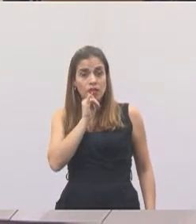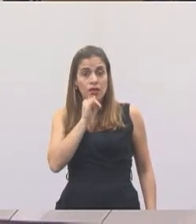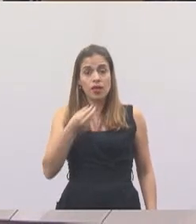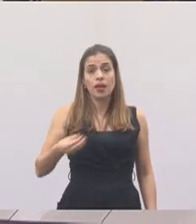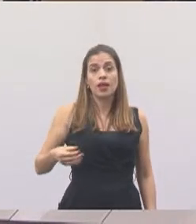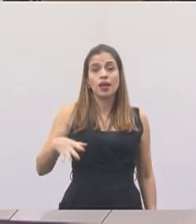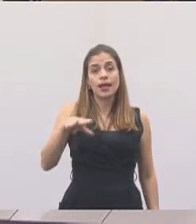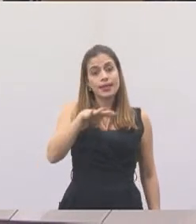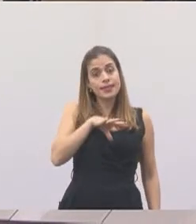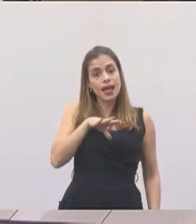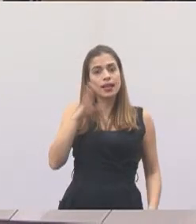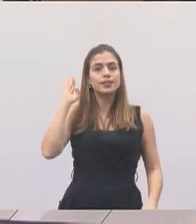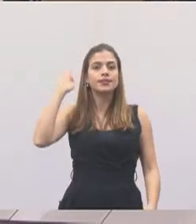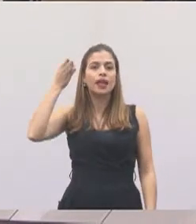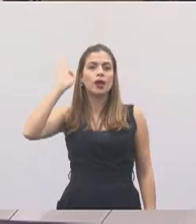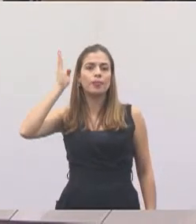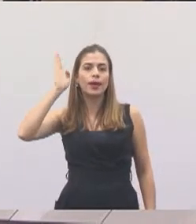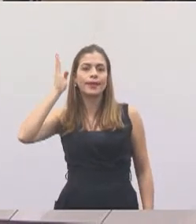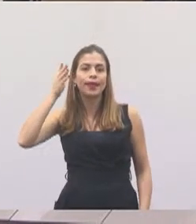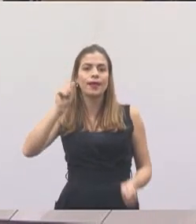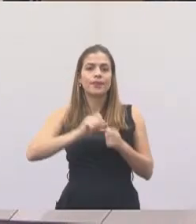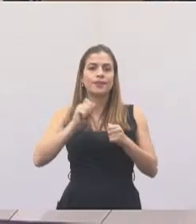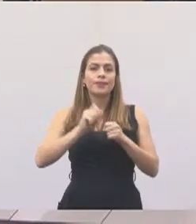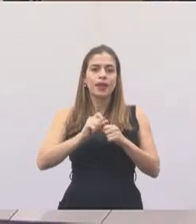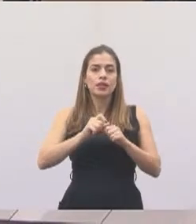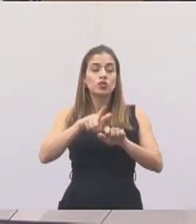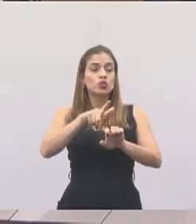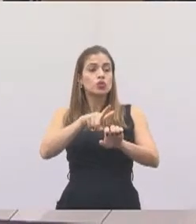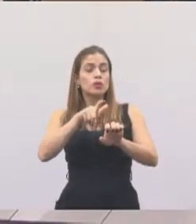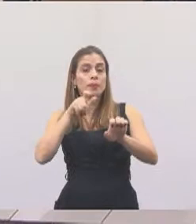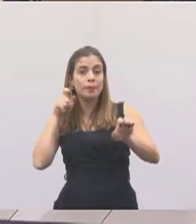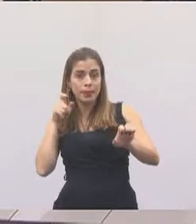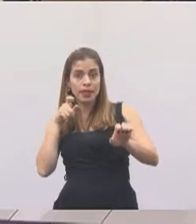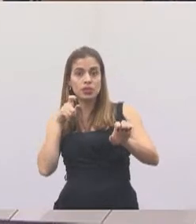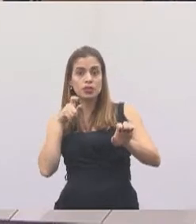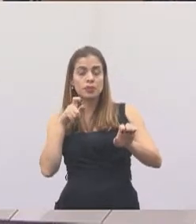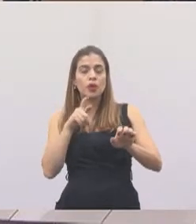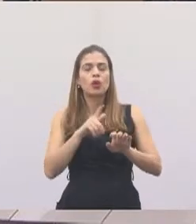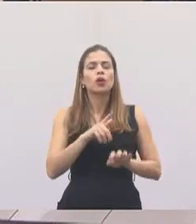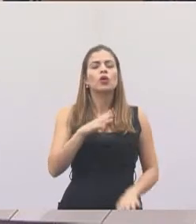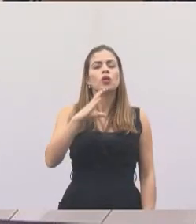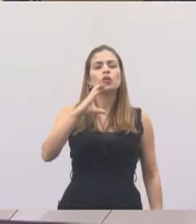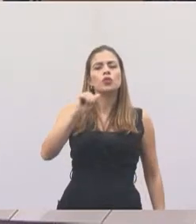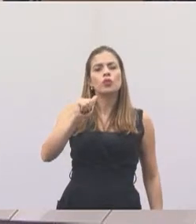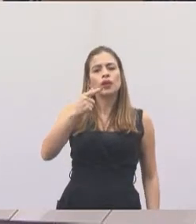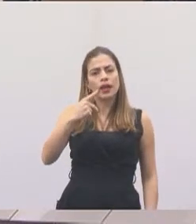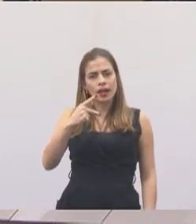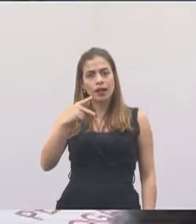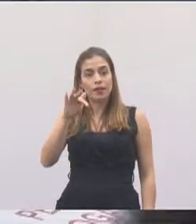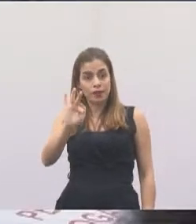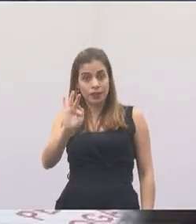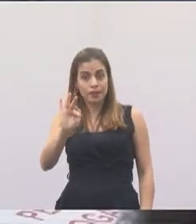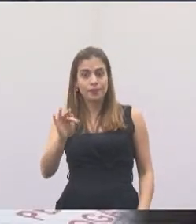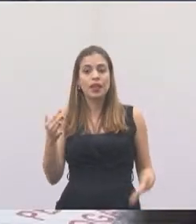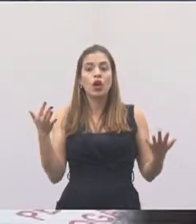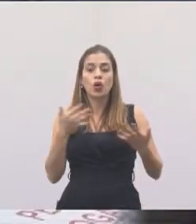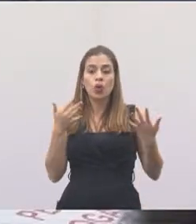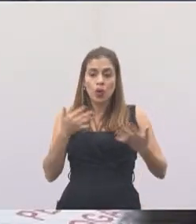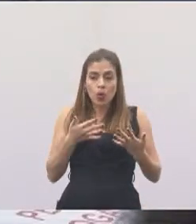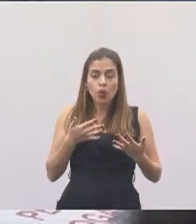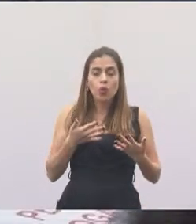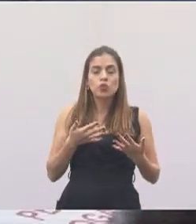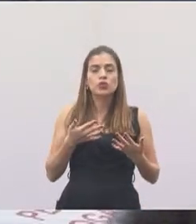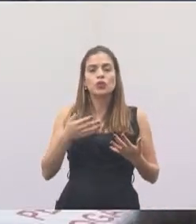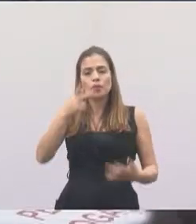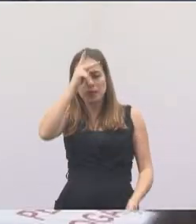Taubaté, que fez empréstimo do CAF, né? Que hoje o atual prefeito é quem paga a conta, não é? Desequilibrou as finanças do